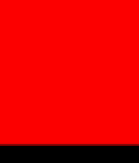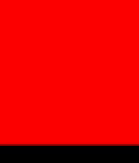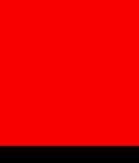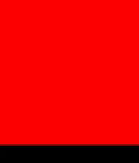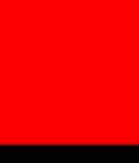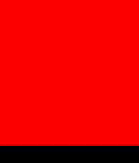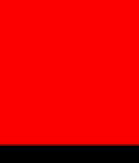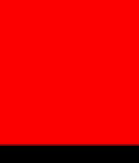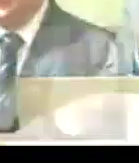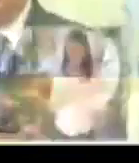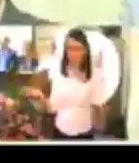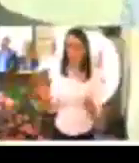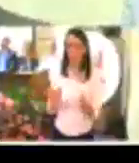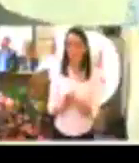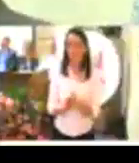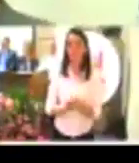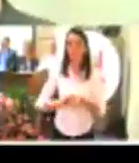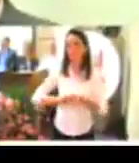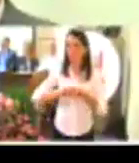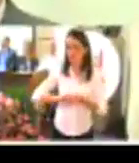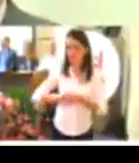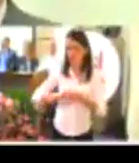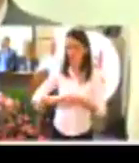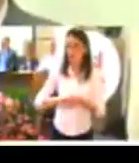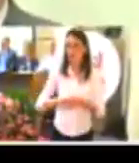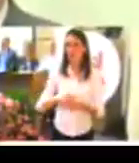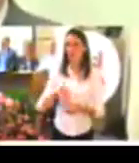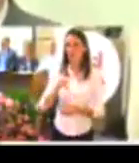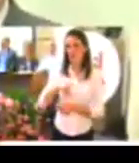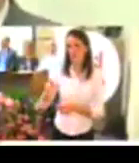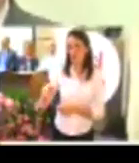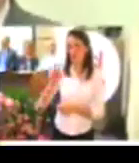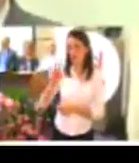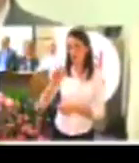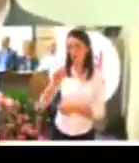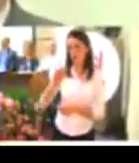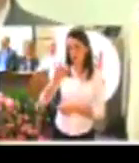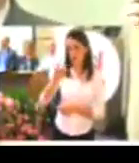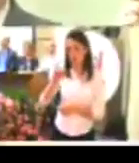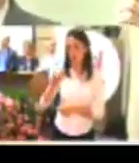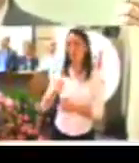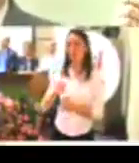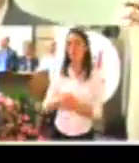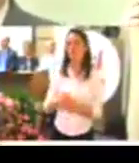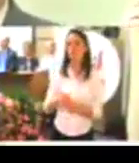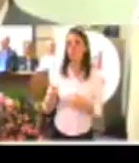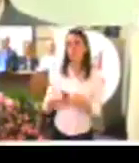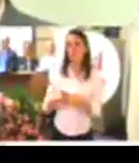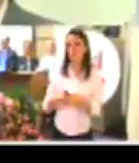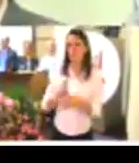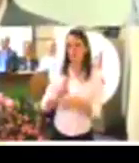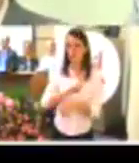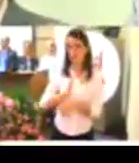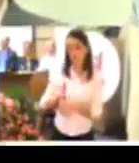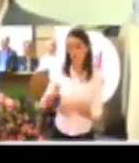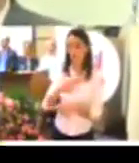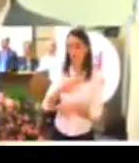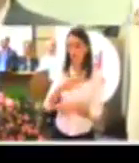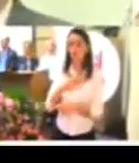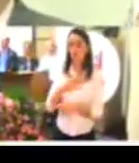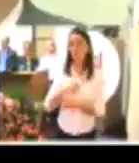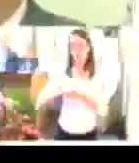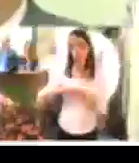Boa noite a todos. Quero saudar a presidente Tati Teixeira, em seu nome,